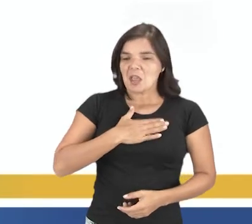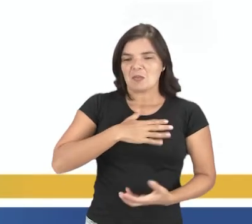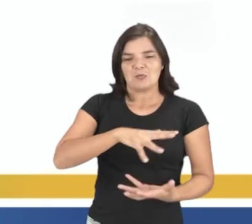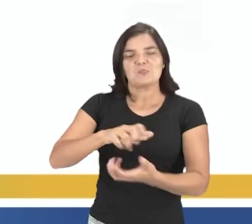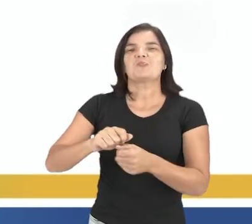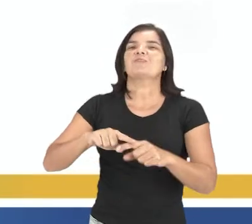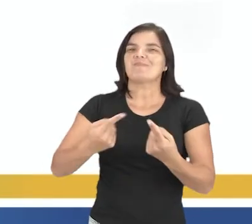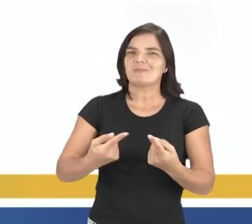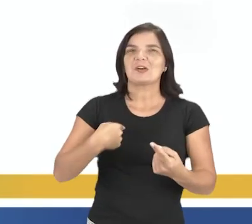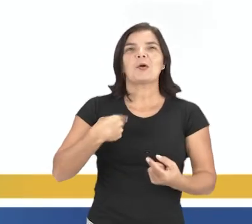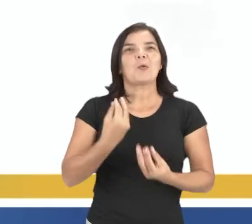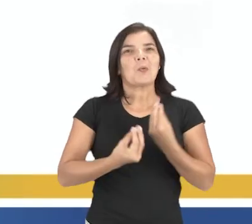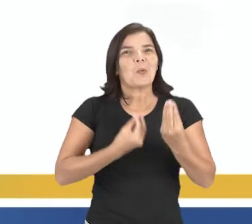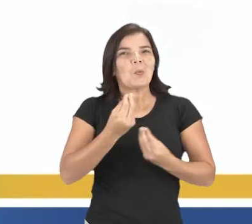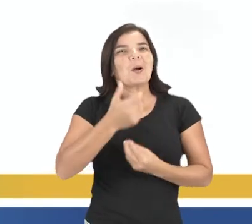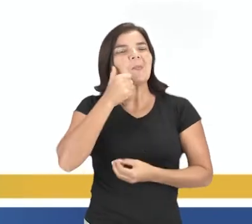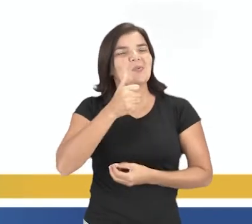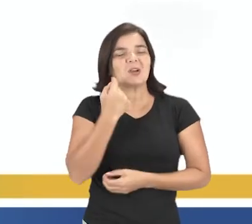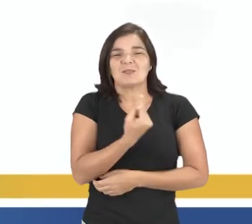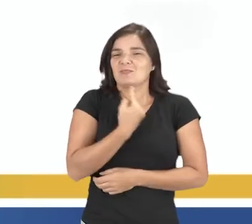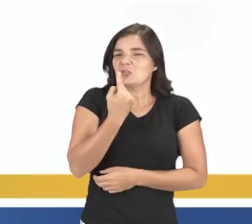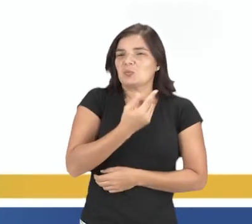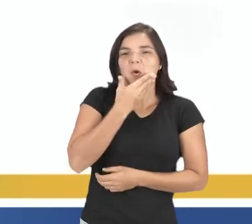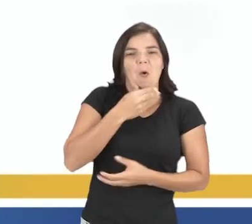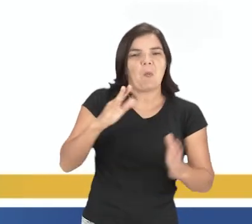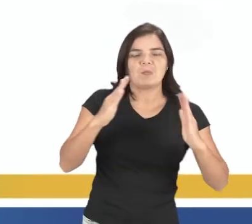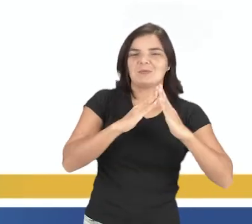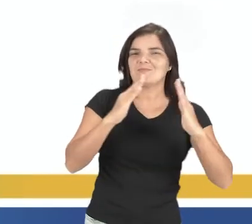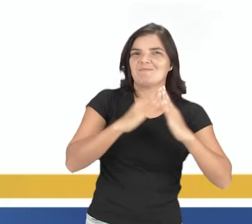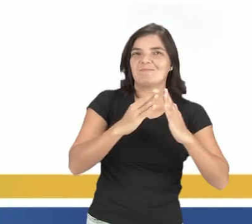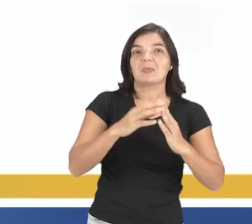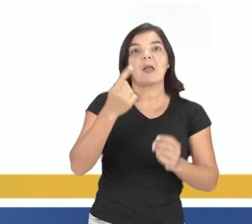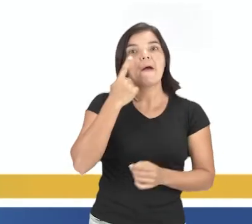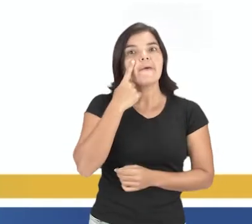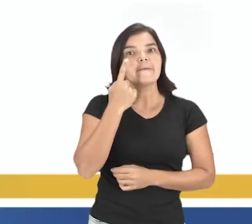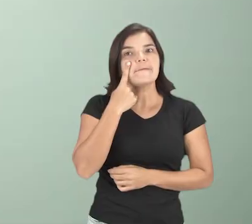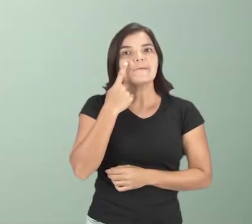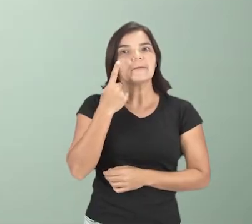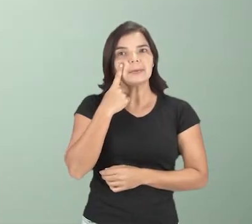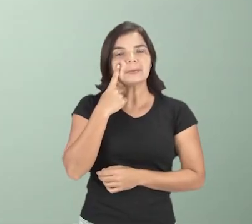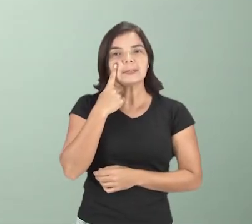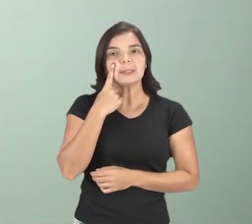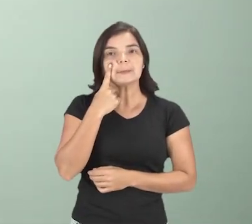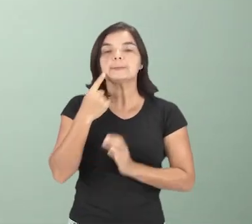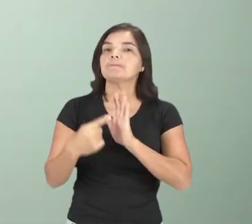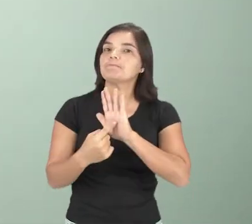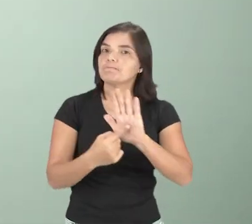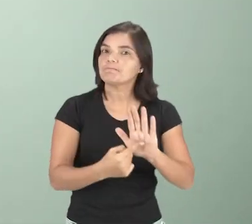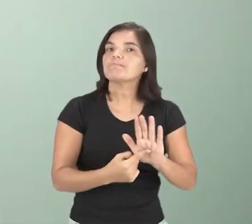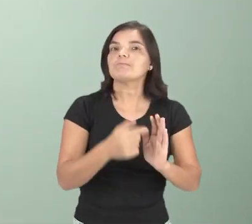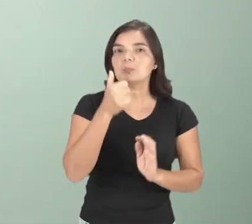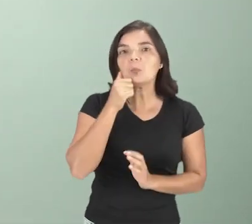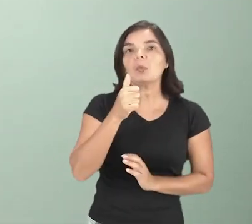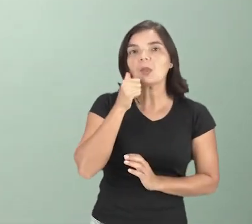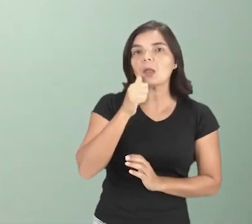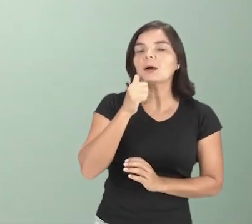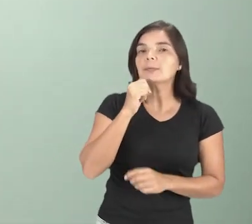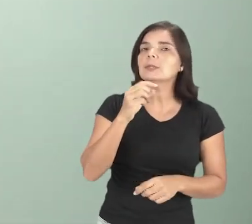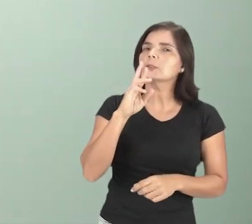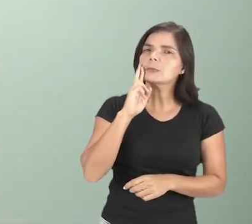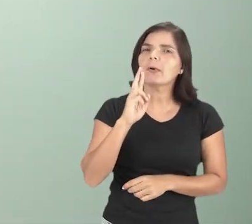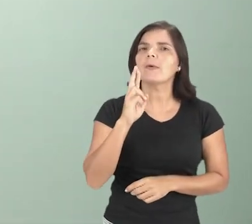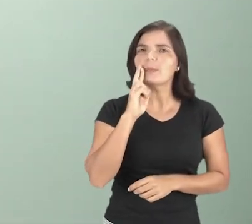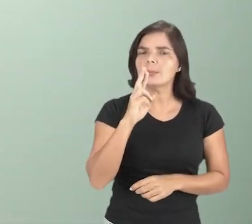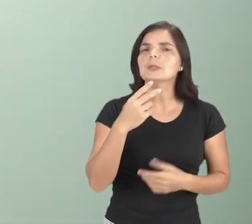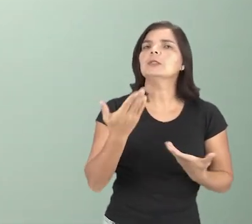eu. Como é pungente a condição de mulher sozinha sem homem no lar. Então veja o retrato dessa mulher marginalizada, o retrato dessa